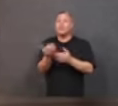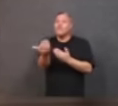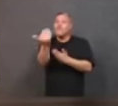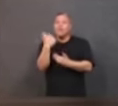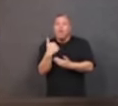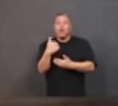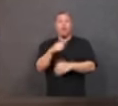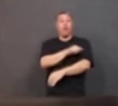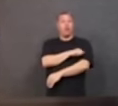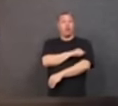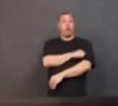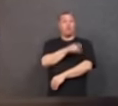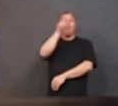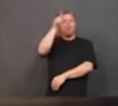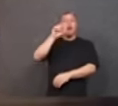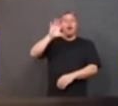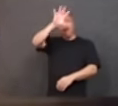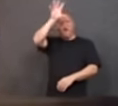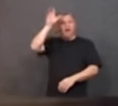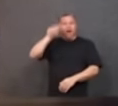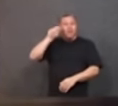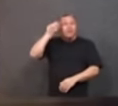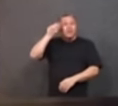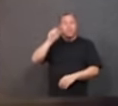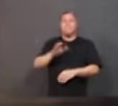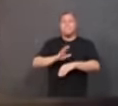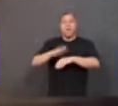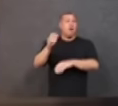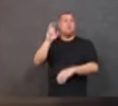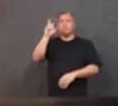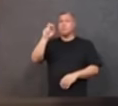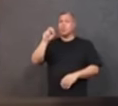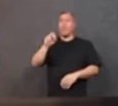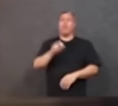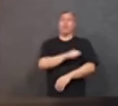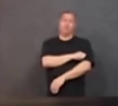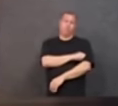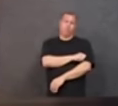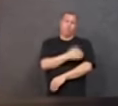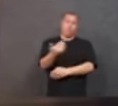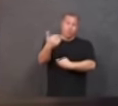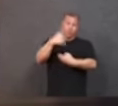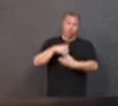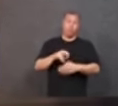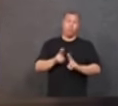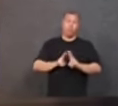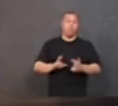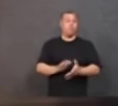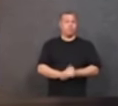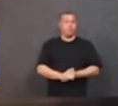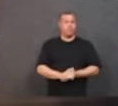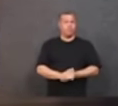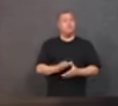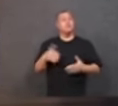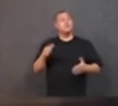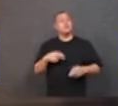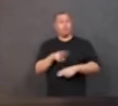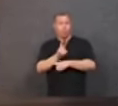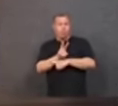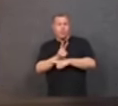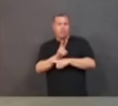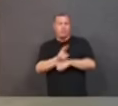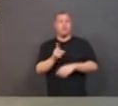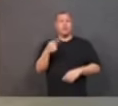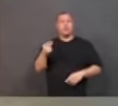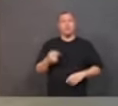mais de 50 estudantes. E agora nós temos que cuidar melhor da pós-graduação e da pesquisa, é o que eu falo um pouco mais durante a minha